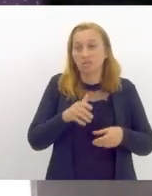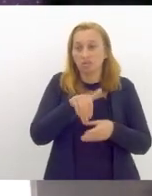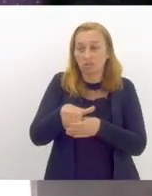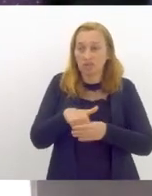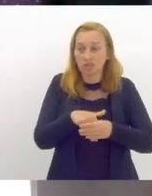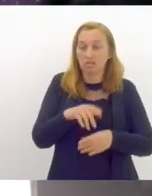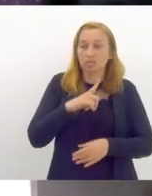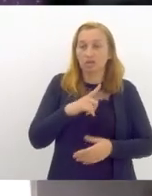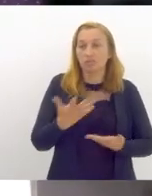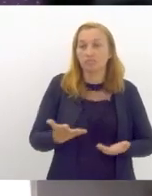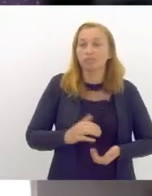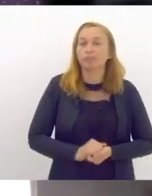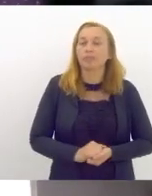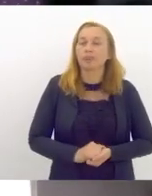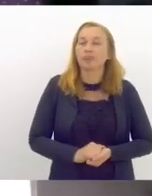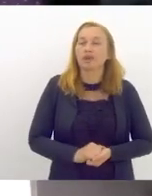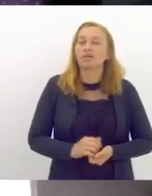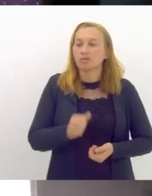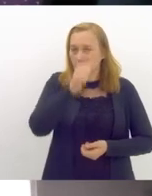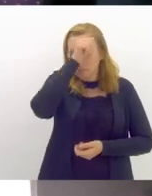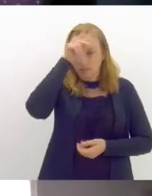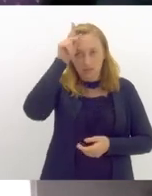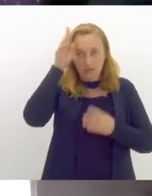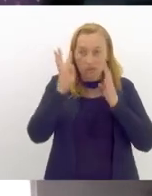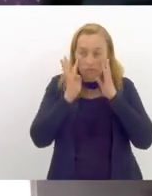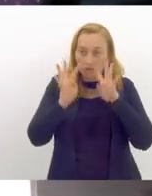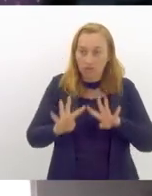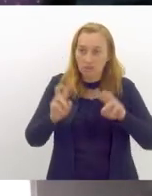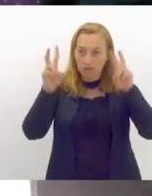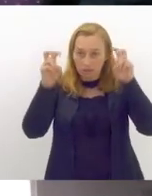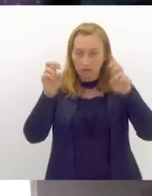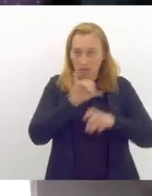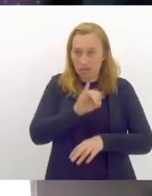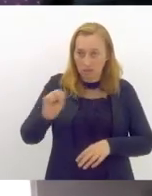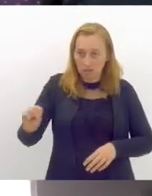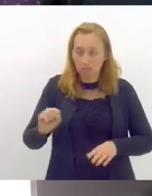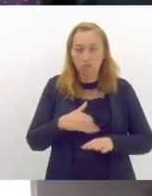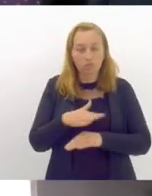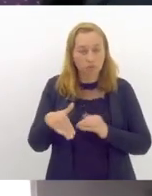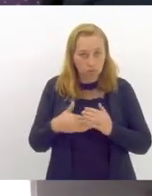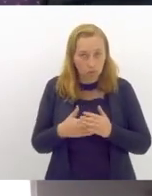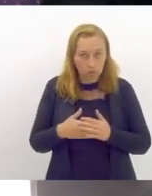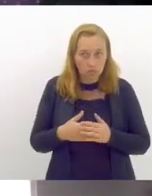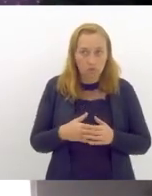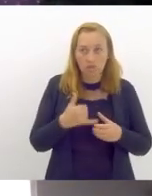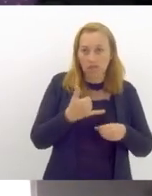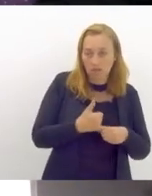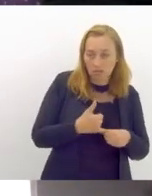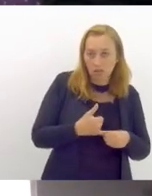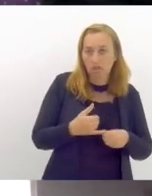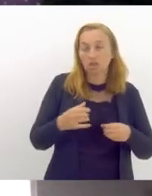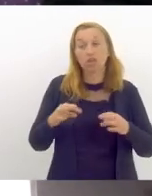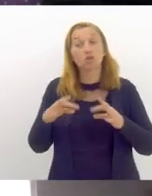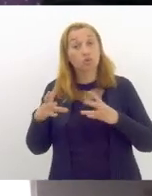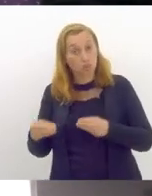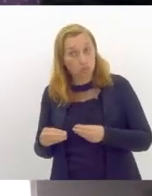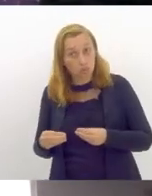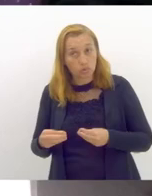então tá aqui os prefeitos chama atenção dessa questão do ICMS como todo não só do da gasolina é